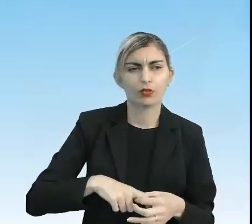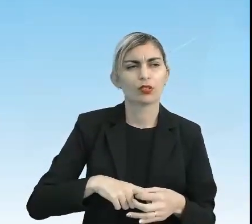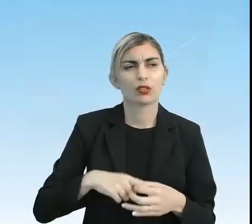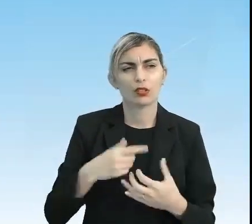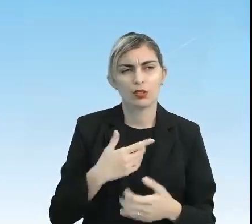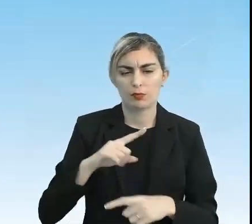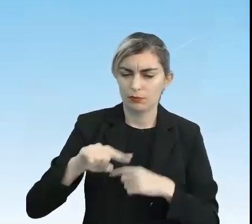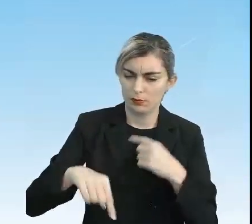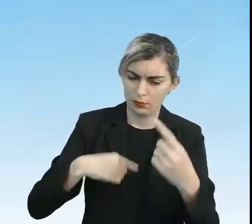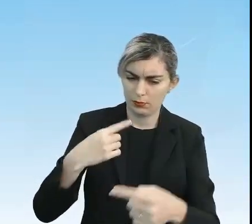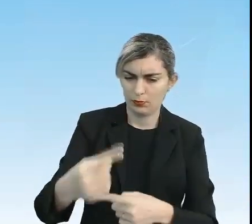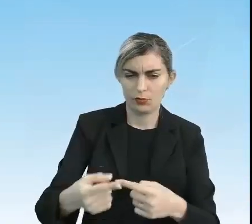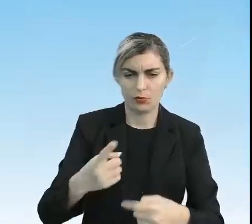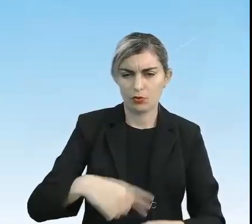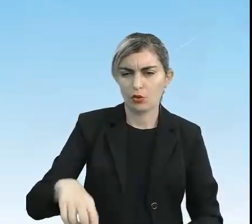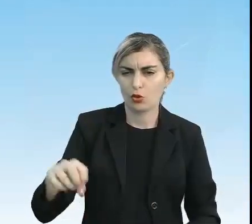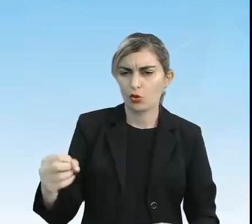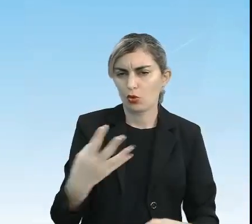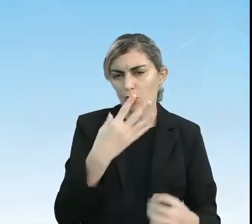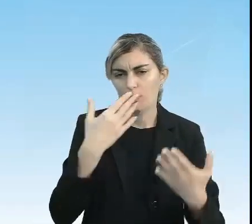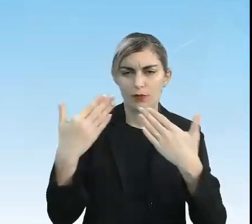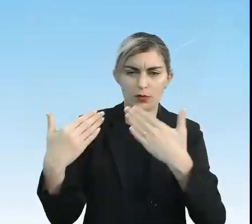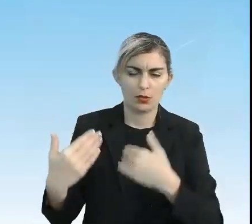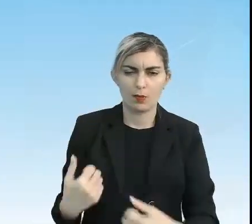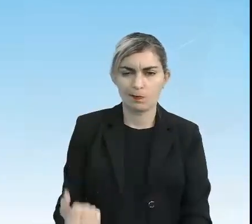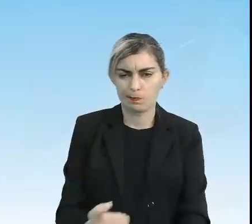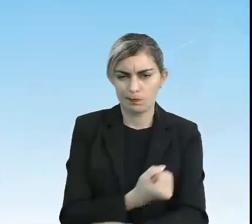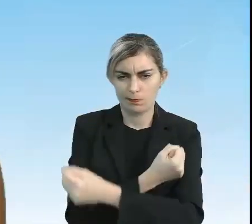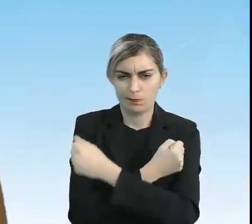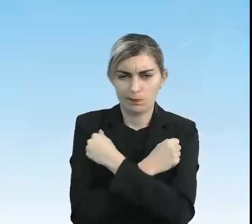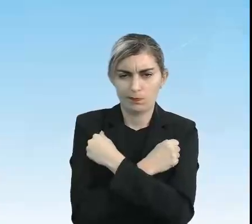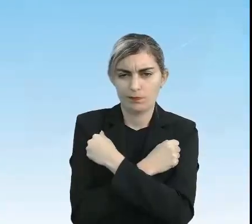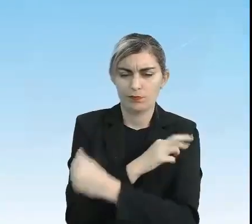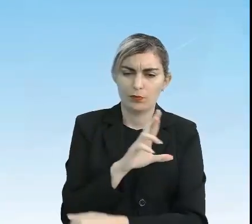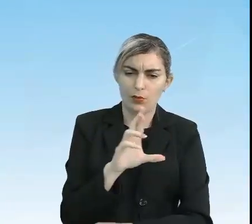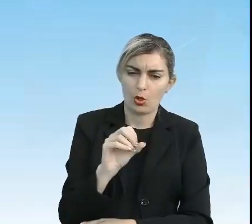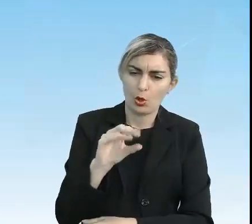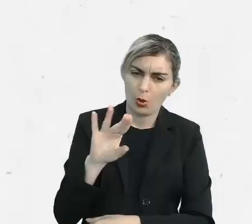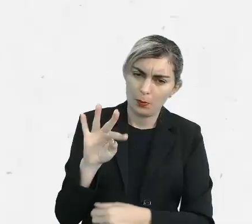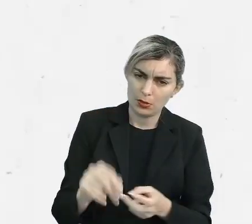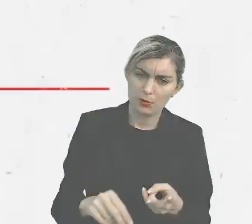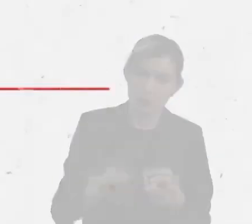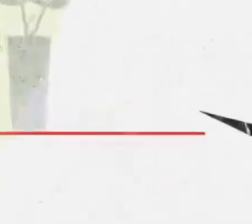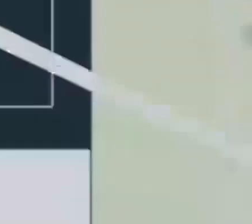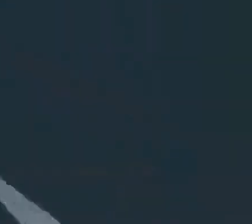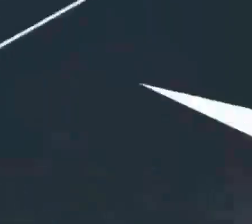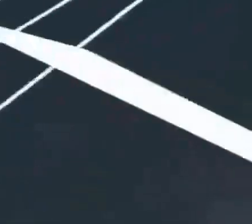posteriormente para novos debates. Um forte abraço, professor Robson, professor. Beto,